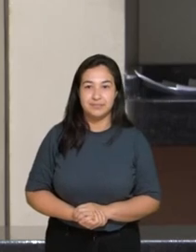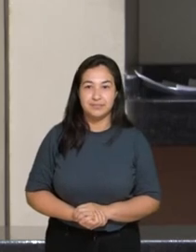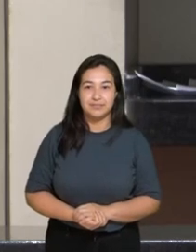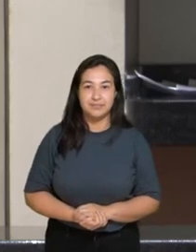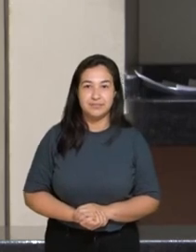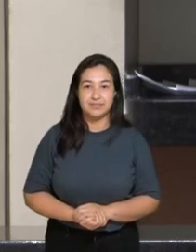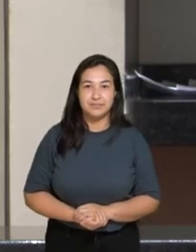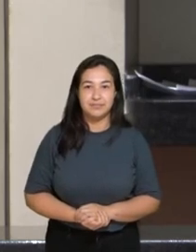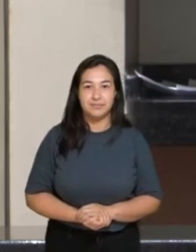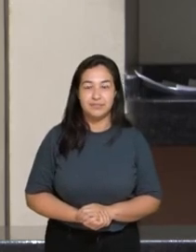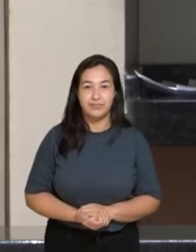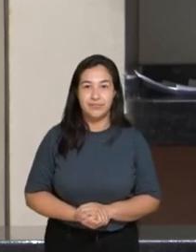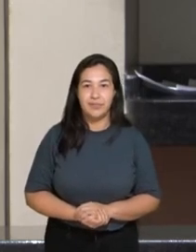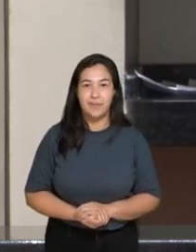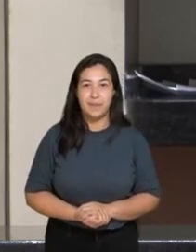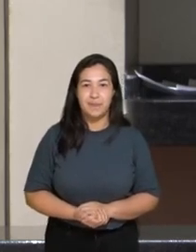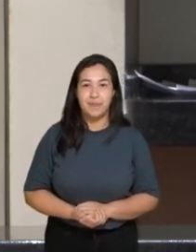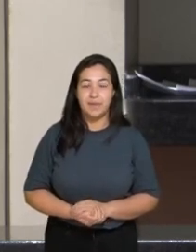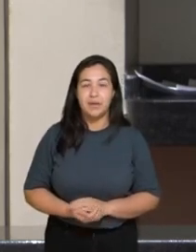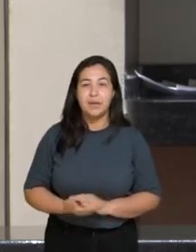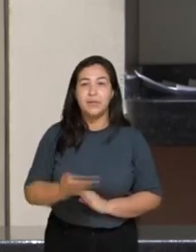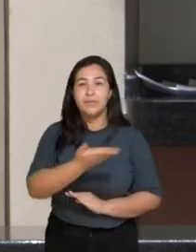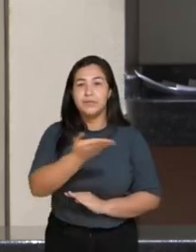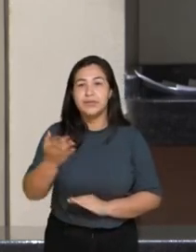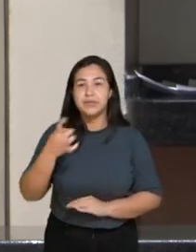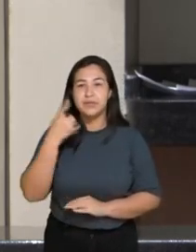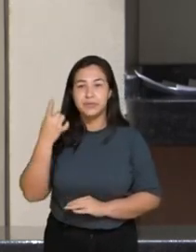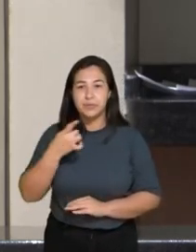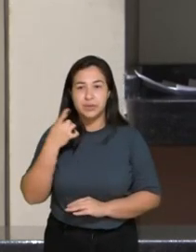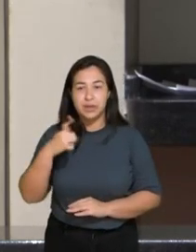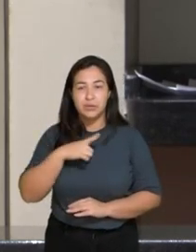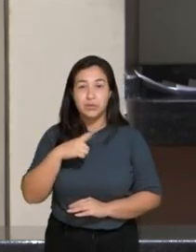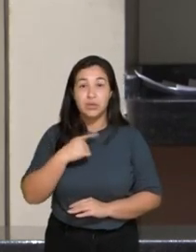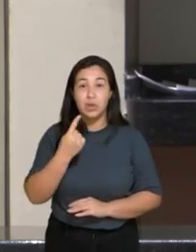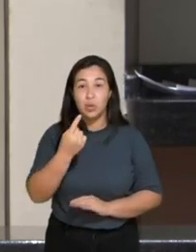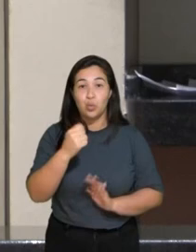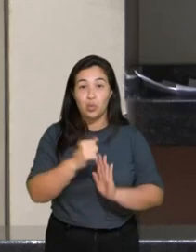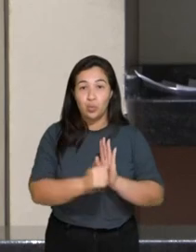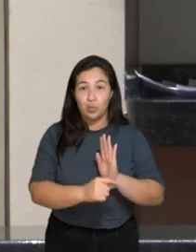Eu tenho para apreciação dos colegas deputados um veto